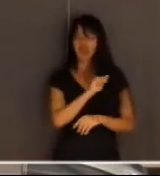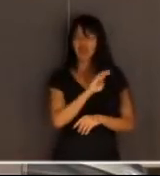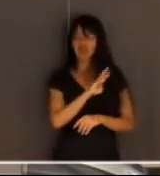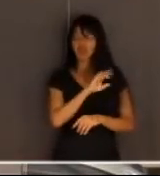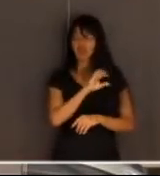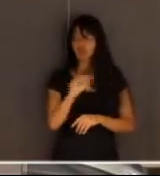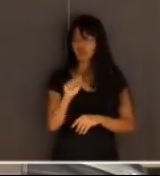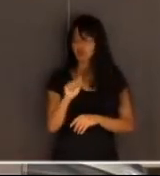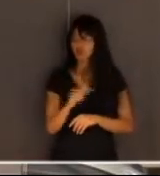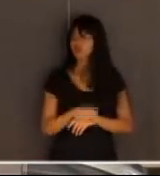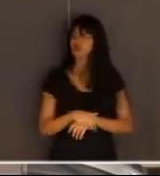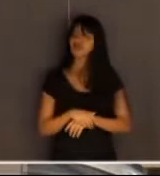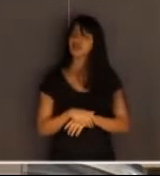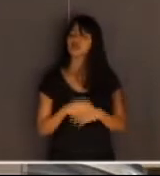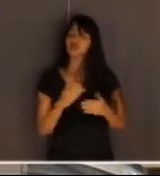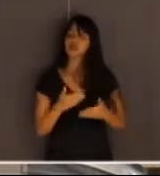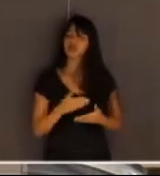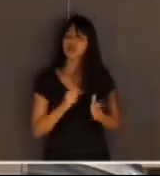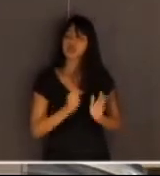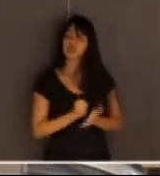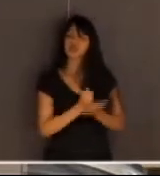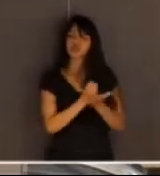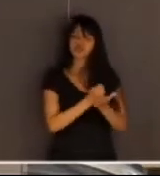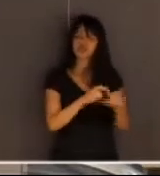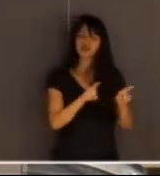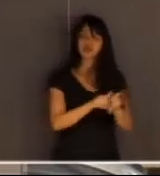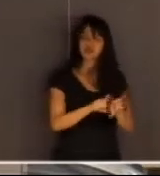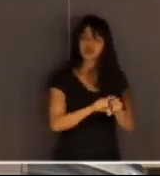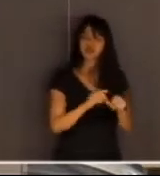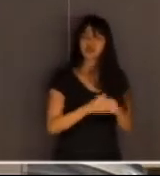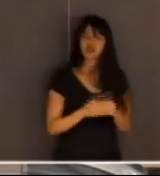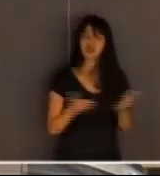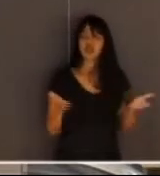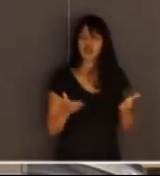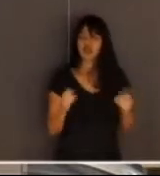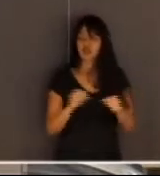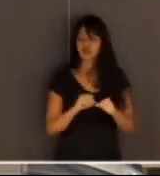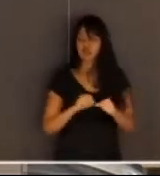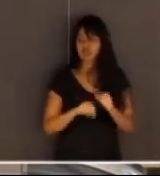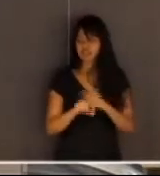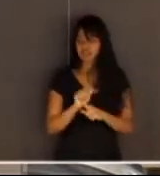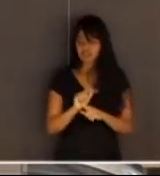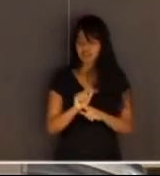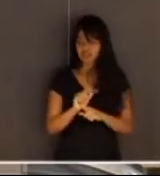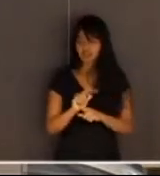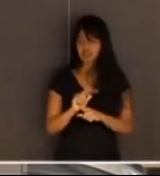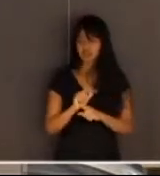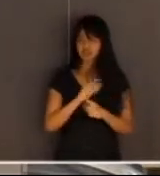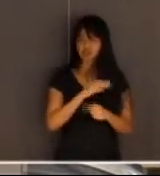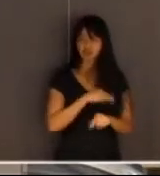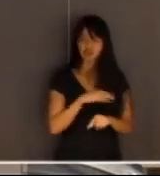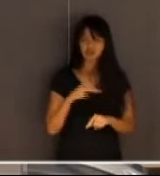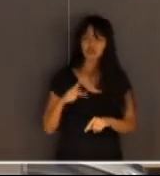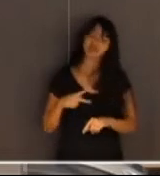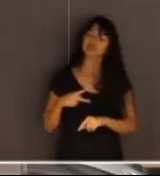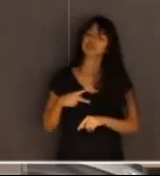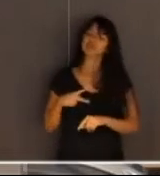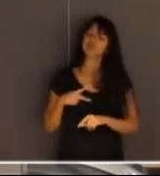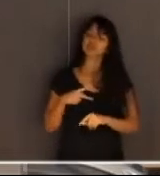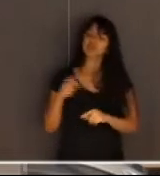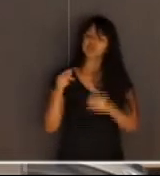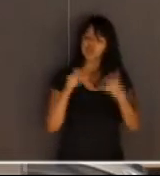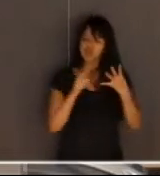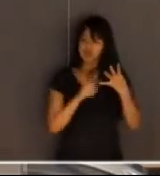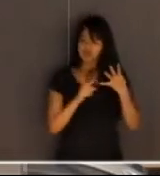uma espécie de contributo distinto, né? A gente faz agora esse casamento dos trabalhos realizados por um promotor de justiça na singela instância com